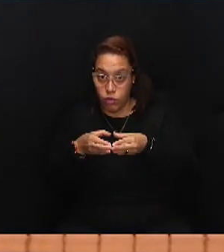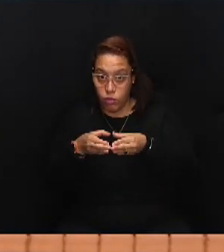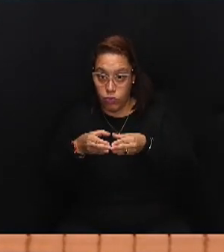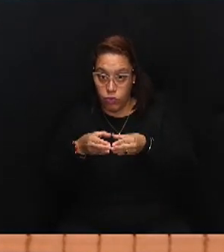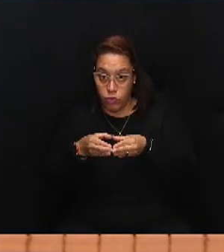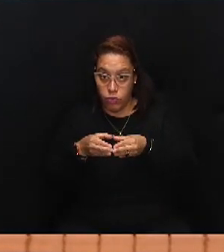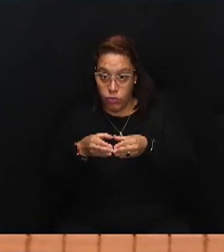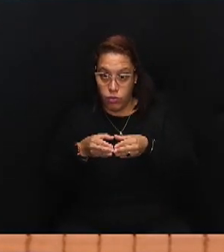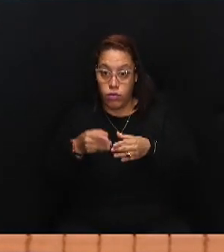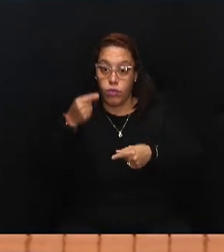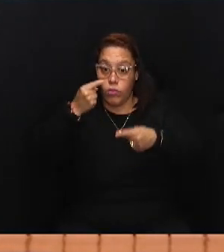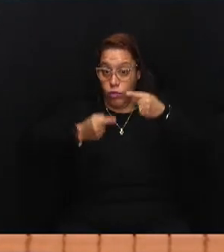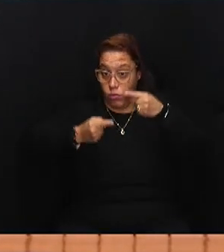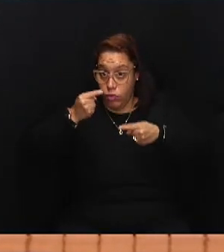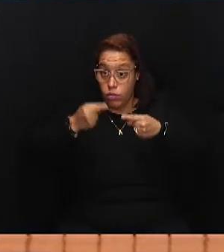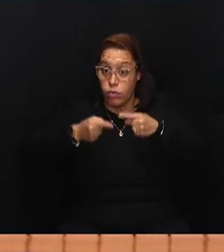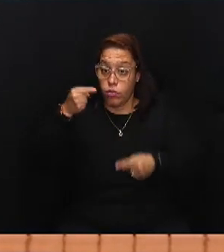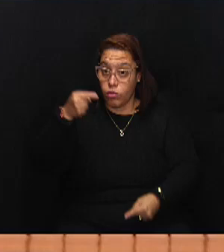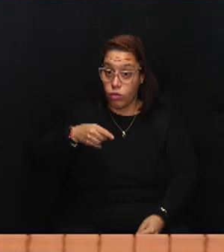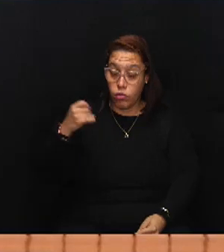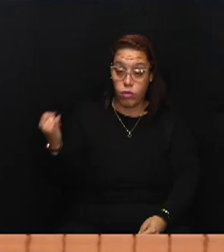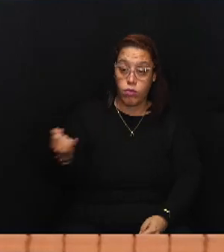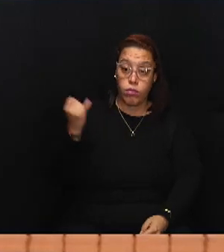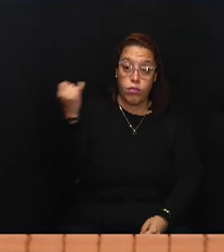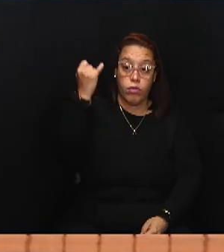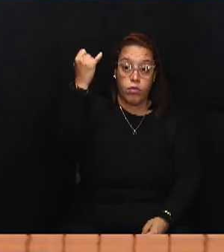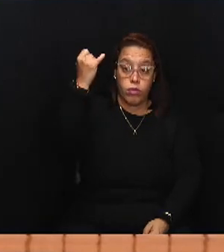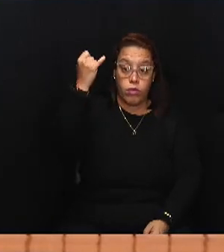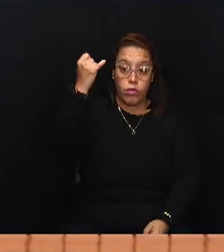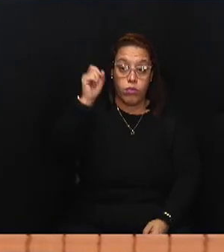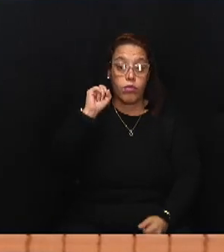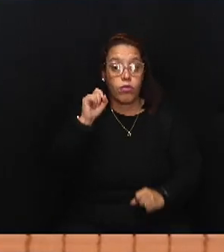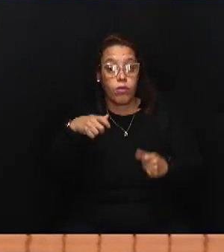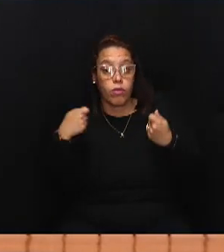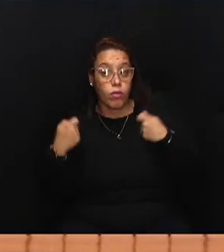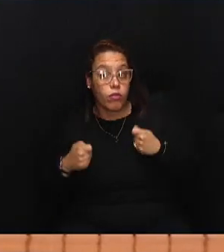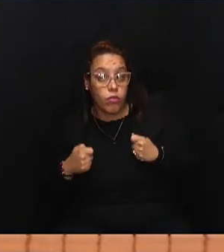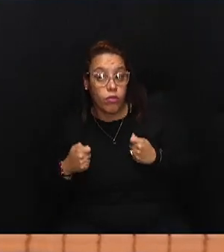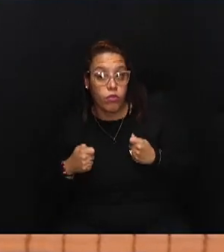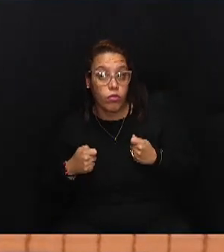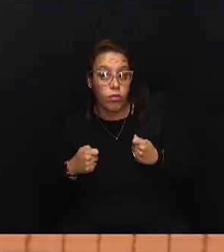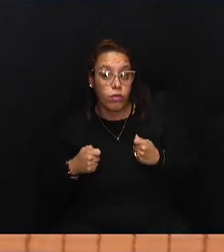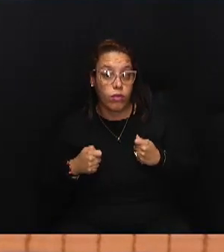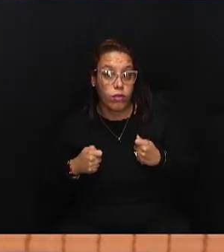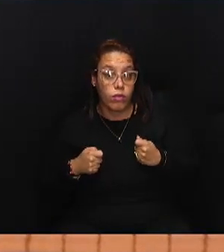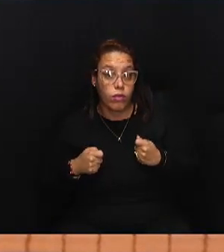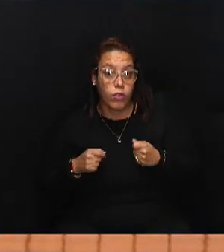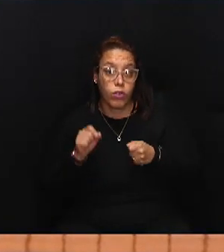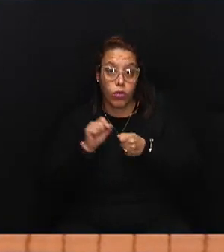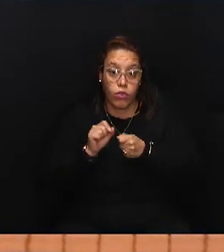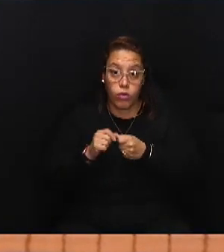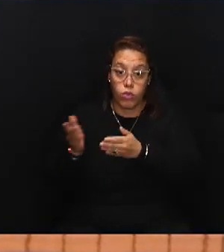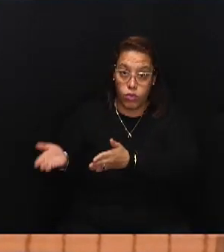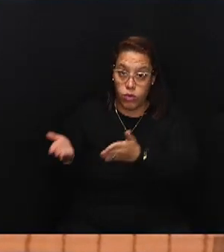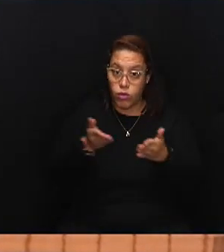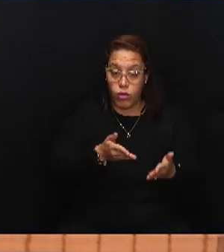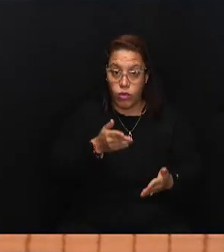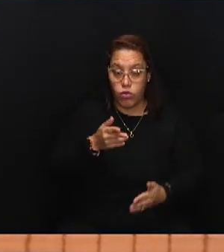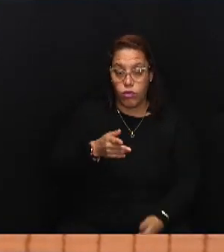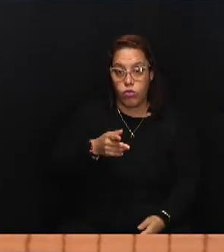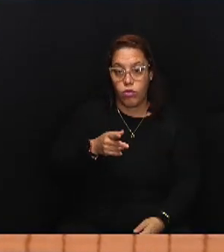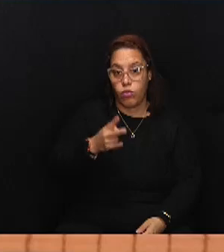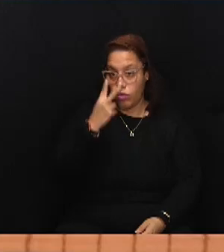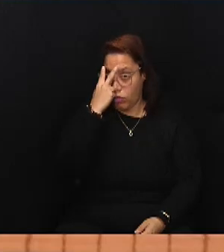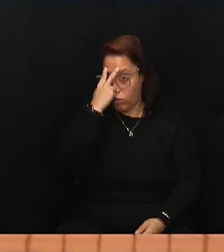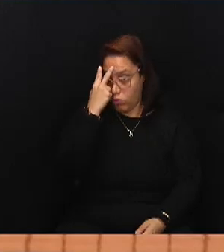para que nós debatemos aqui a importância de ser e o que é a necessidade. Aí nós vamos fazer o quê? Convidar o presidente da INDEC,